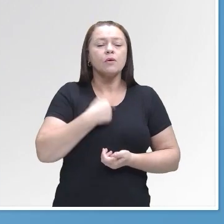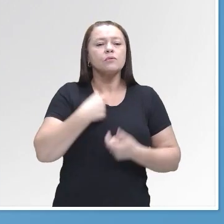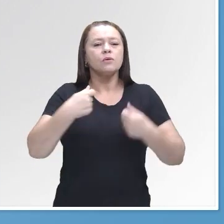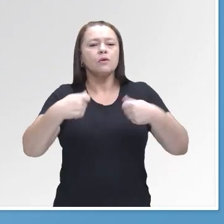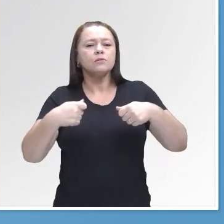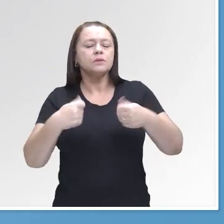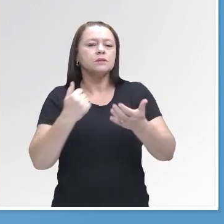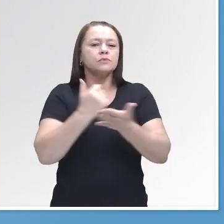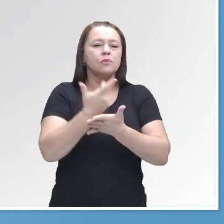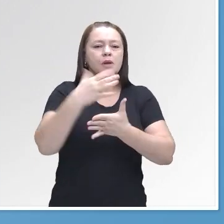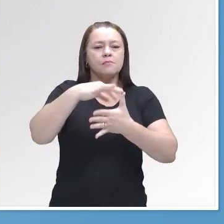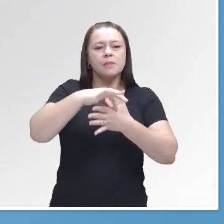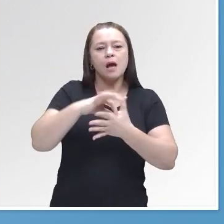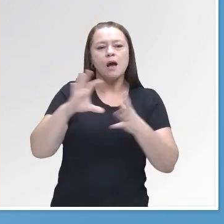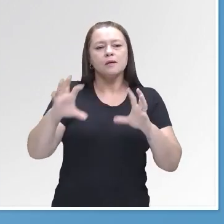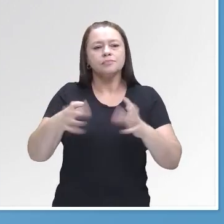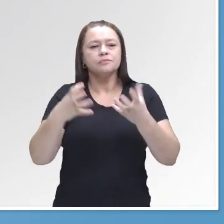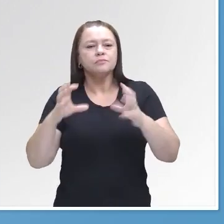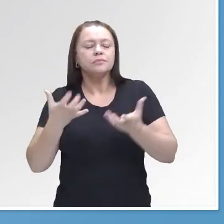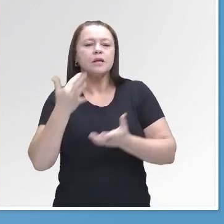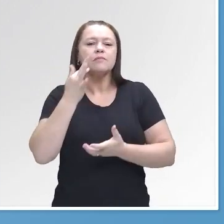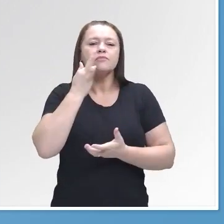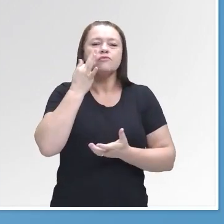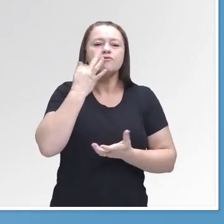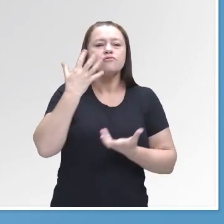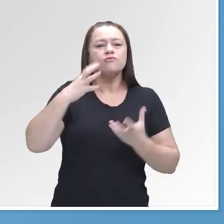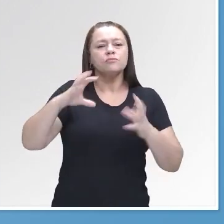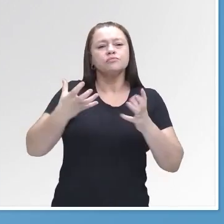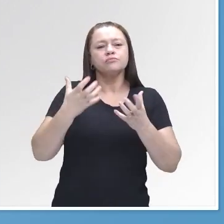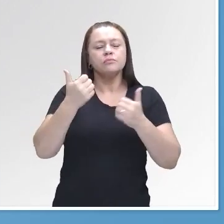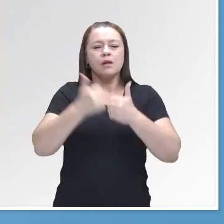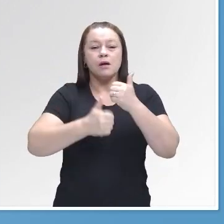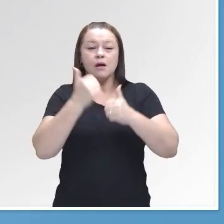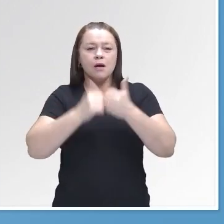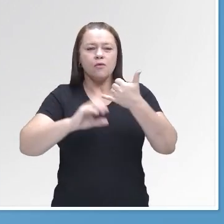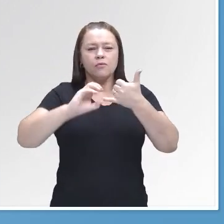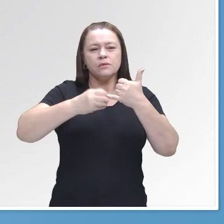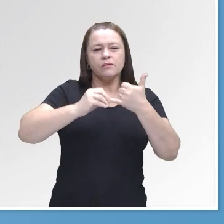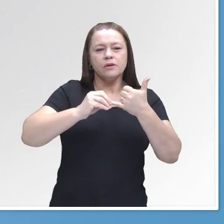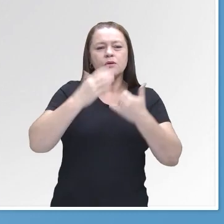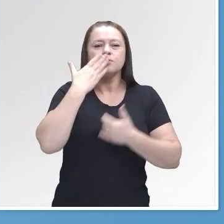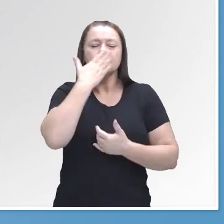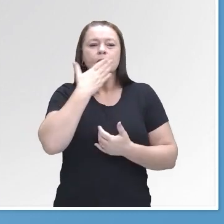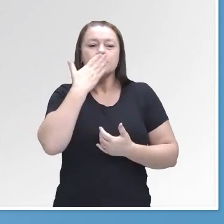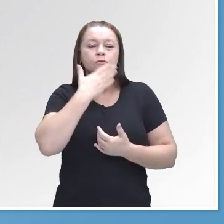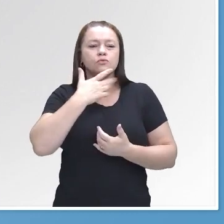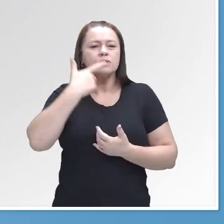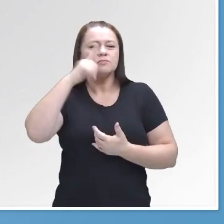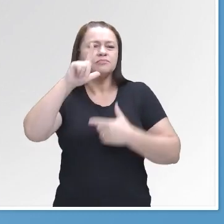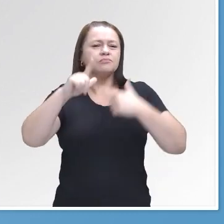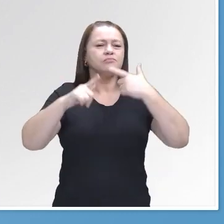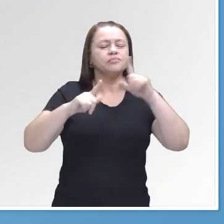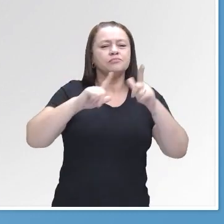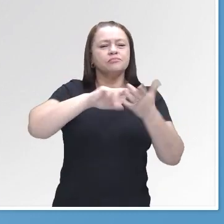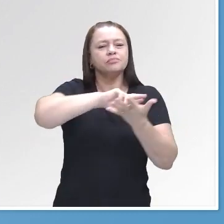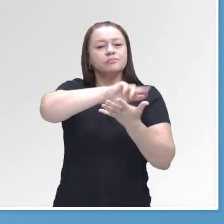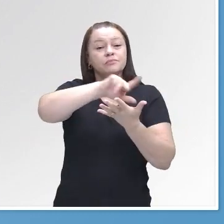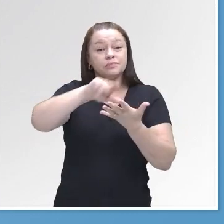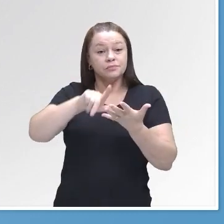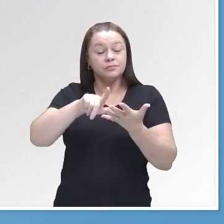comprar carne, verduras, frutas, legumes, arroz, feijão, açúcar e outros